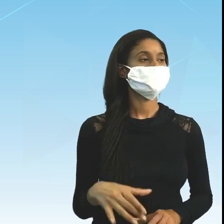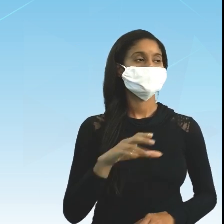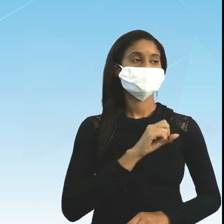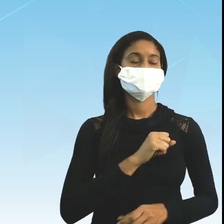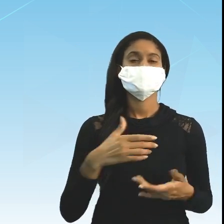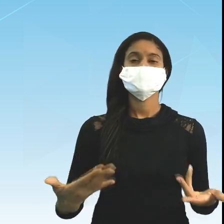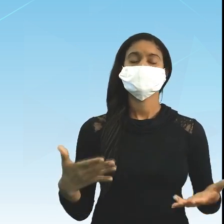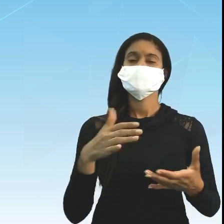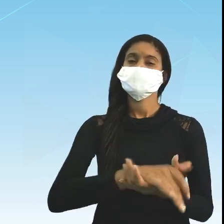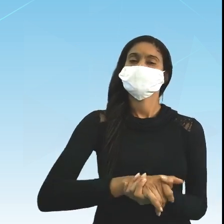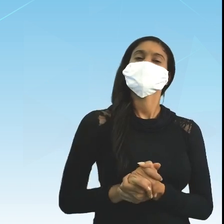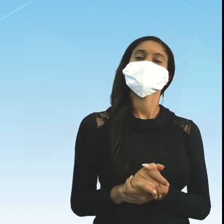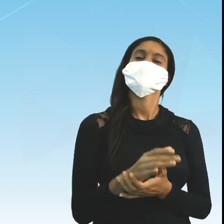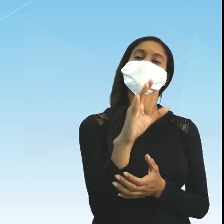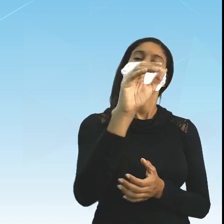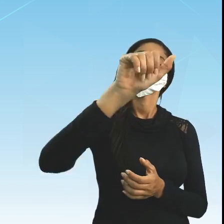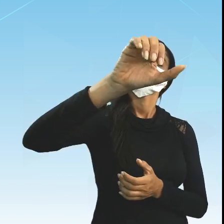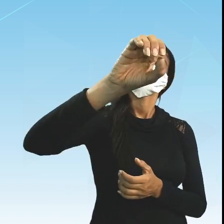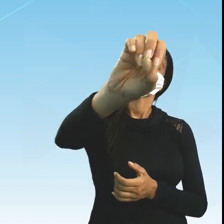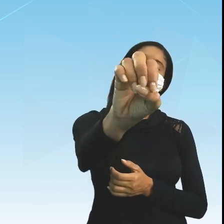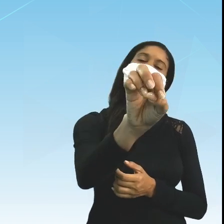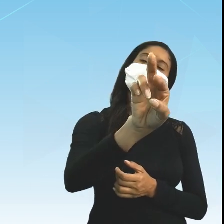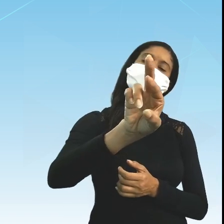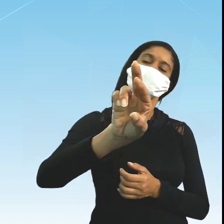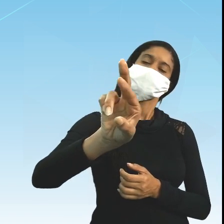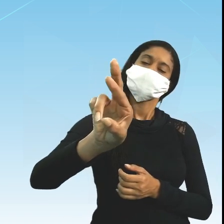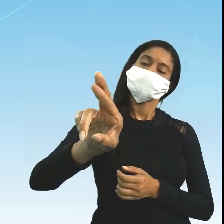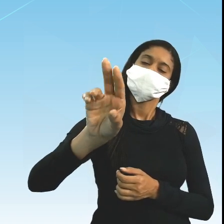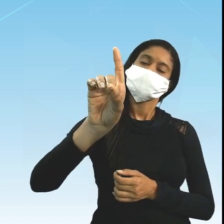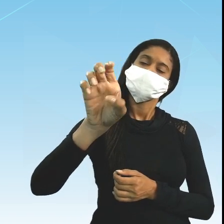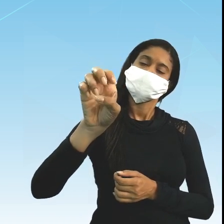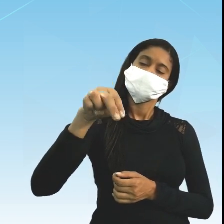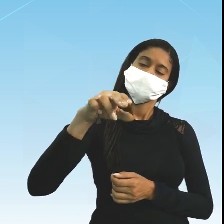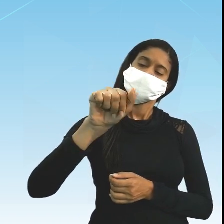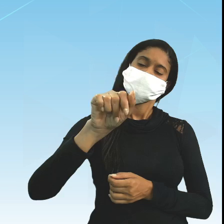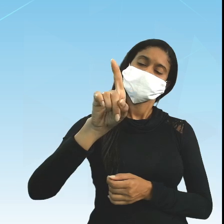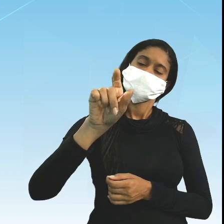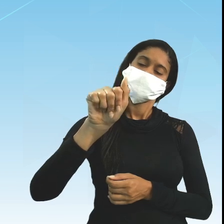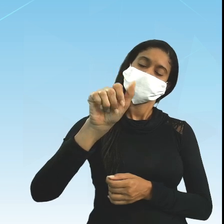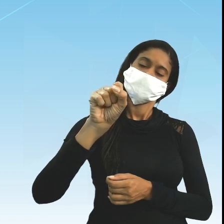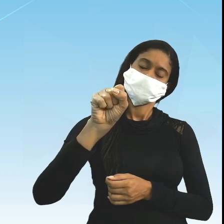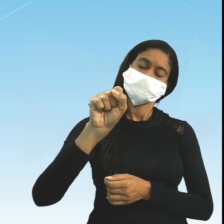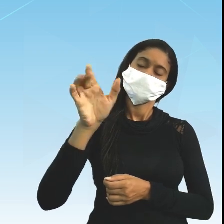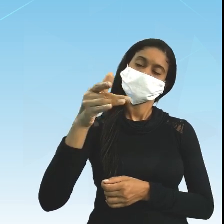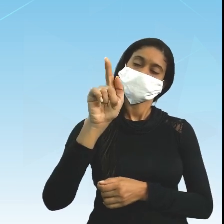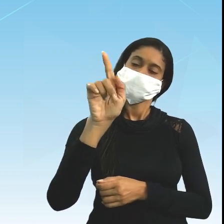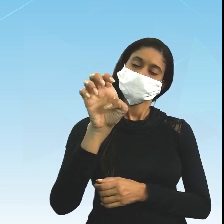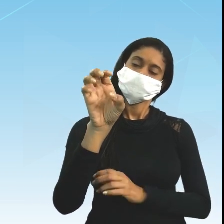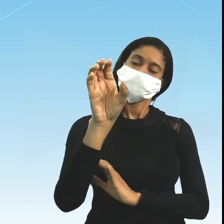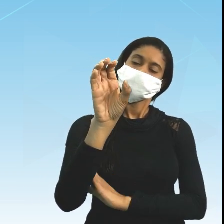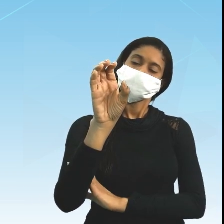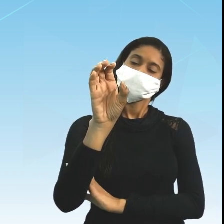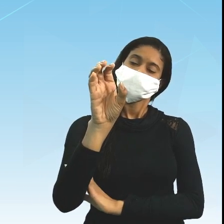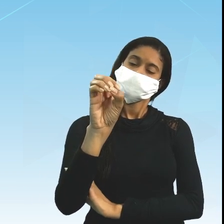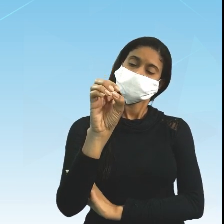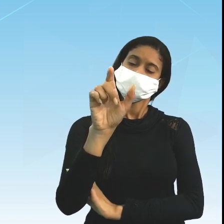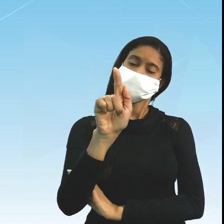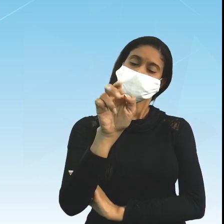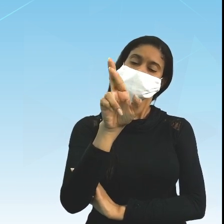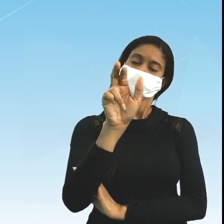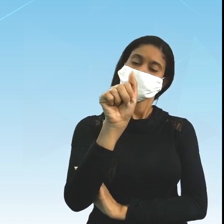E coordenada geográfica. Gente, coordenada geográfica é aqueles